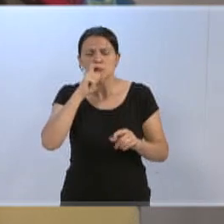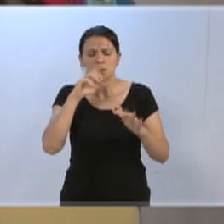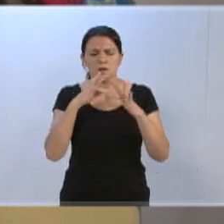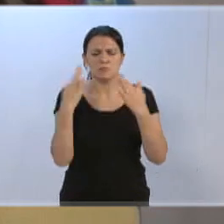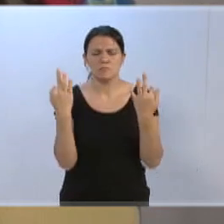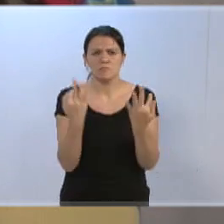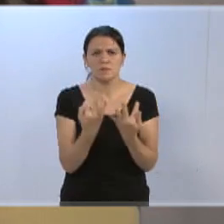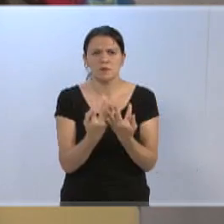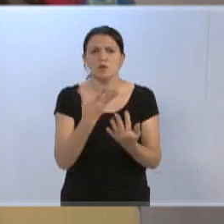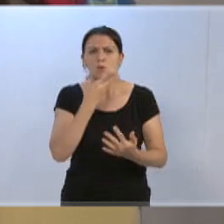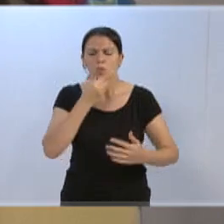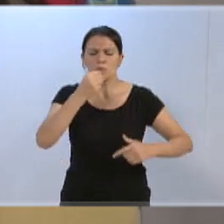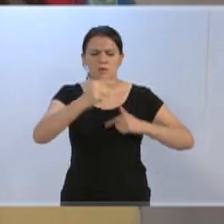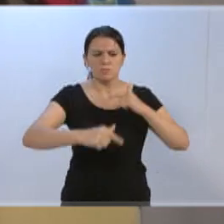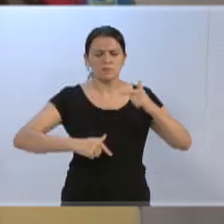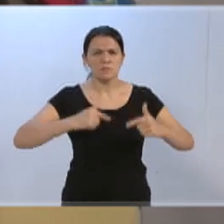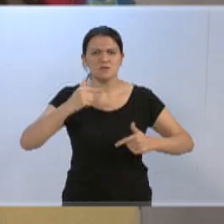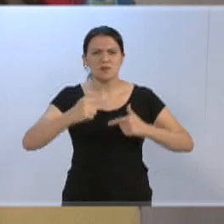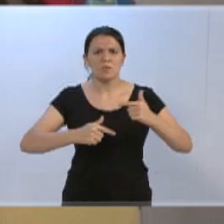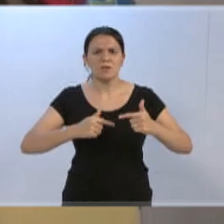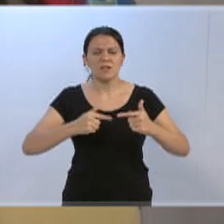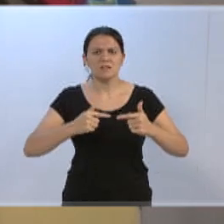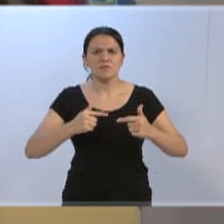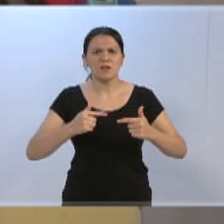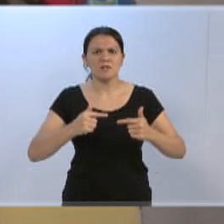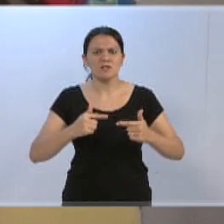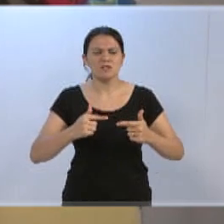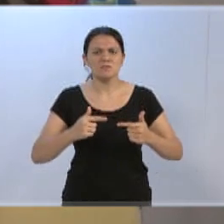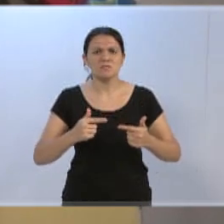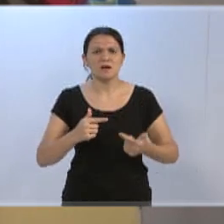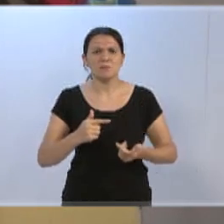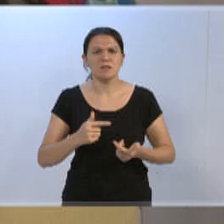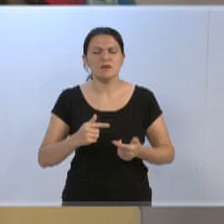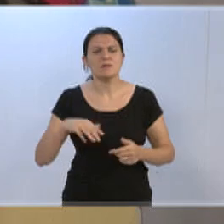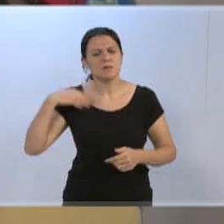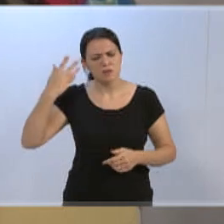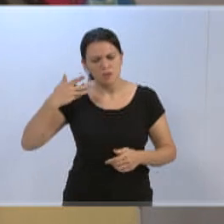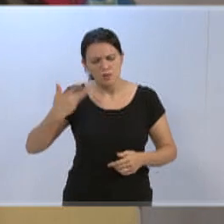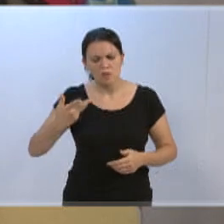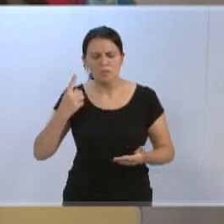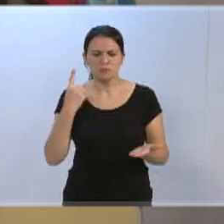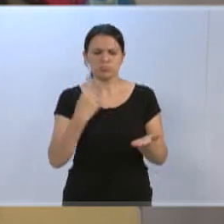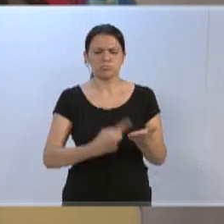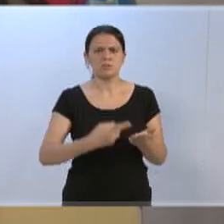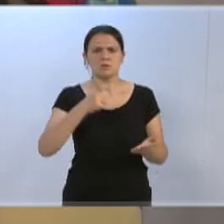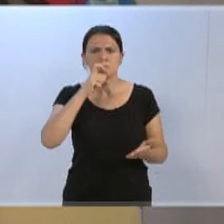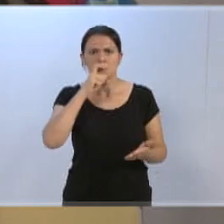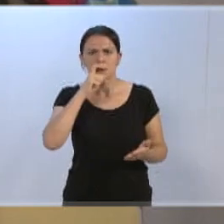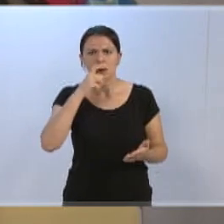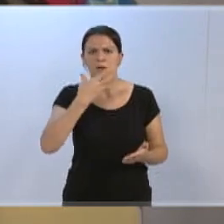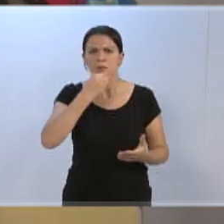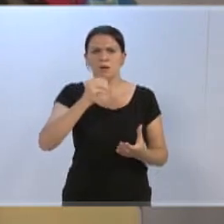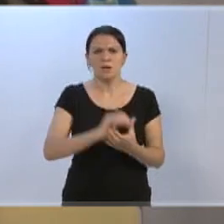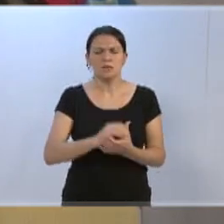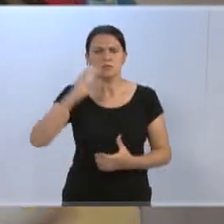um homem trabalhador e que honra com seus compromissos de pai, marido e cidadão. Obrigado.